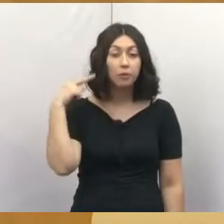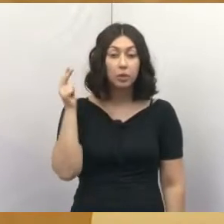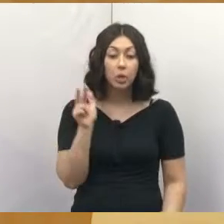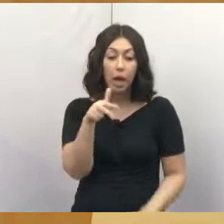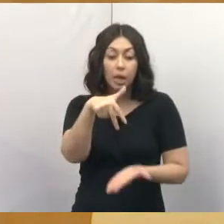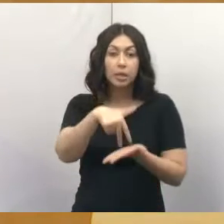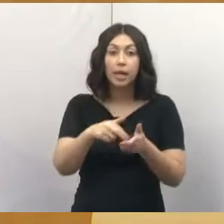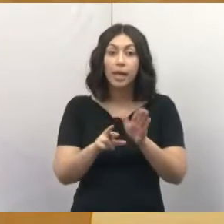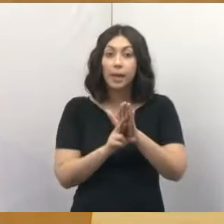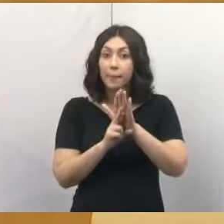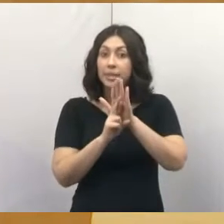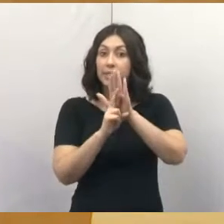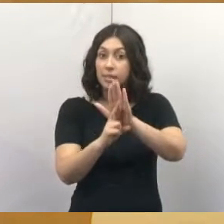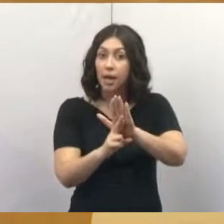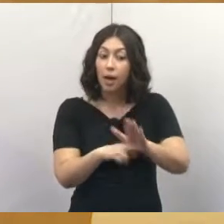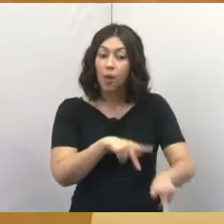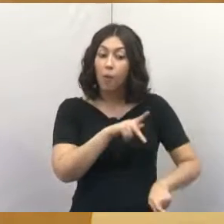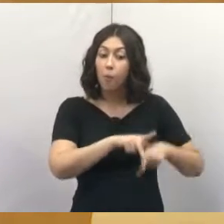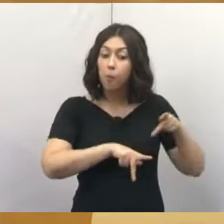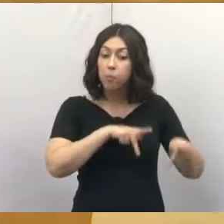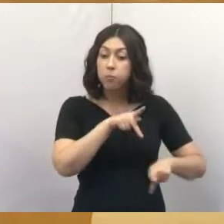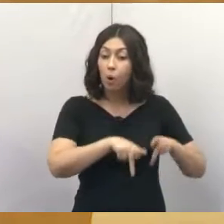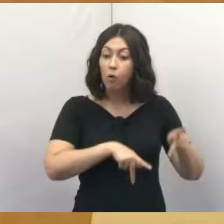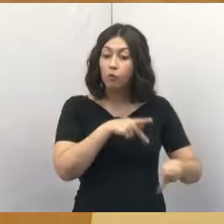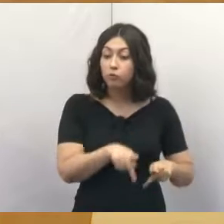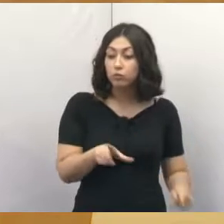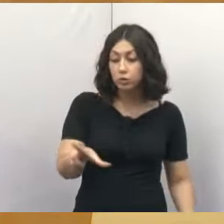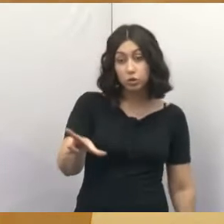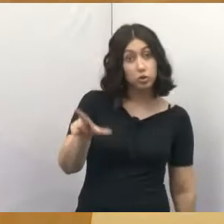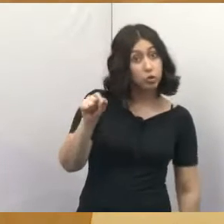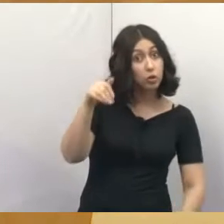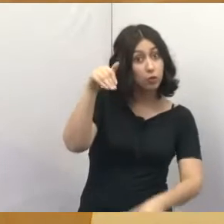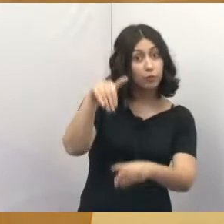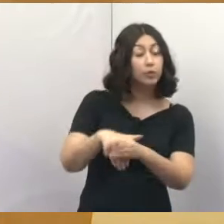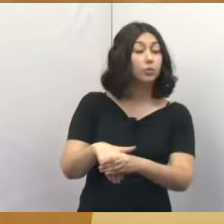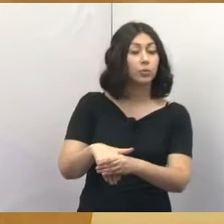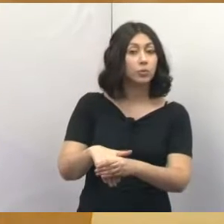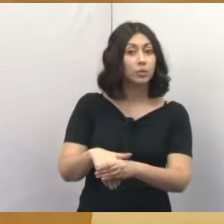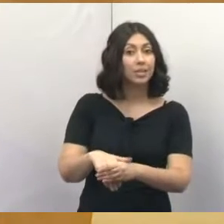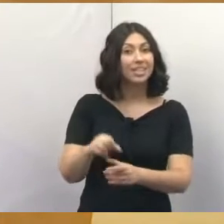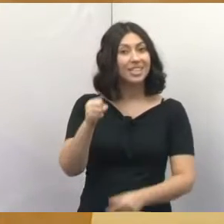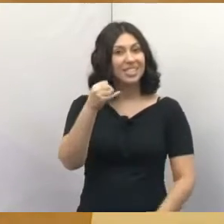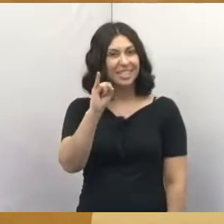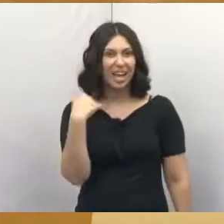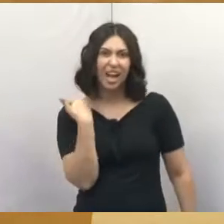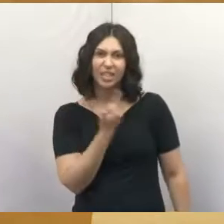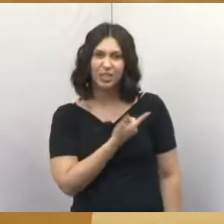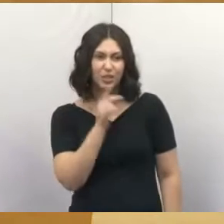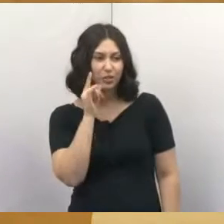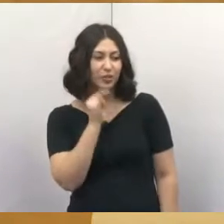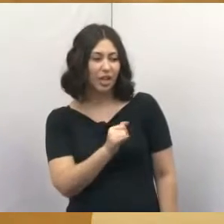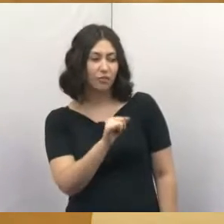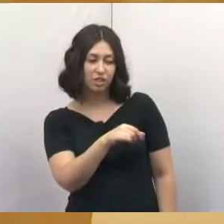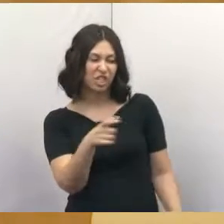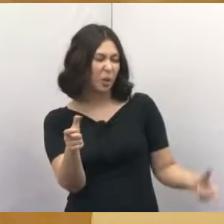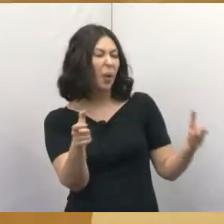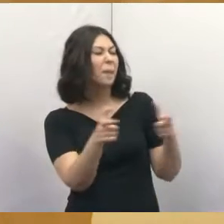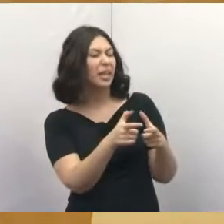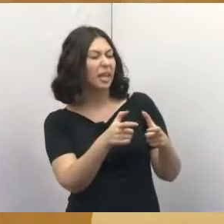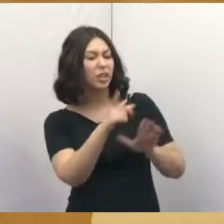para representar os anseios daqueles que o elegeram. E a gente negar o direito da minoria